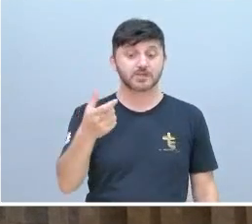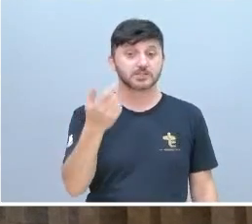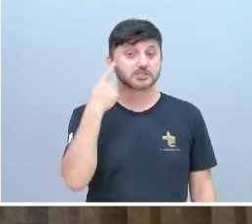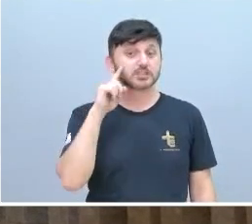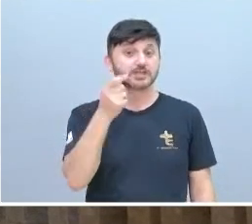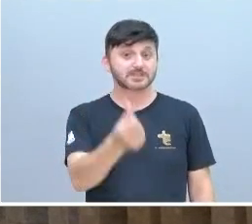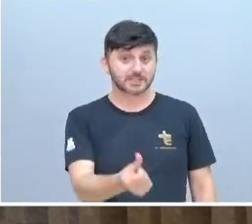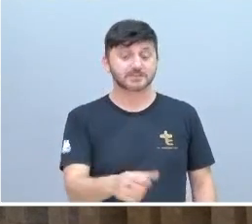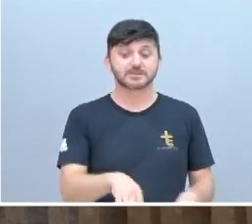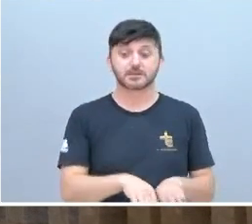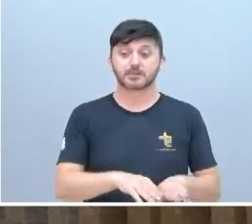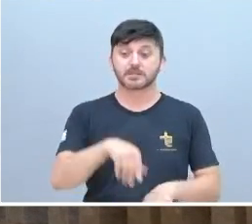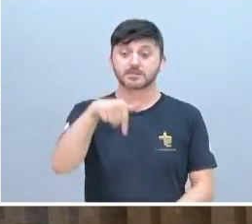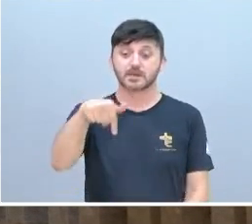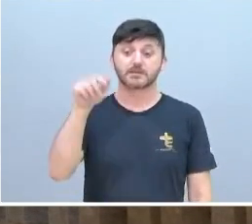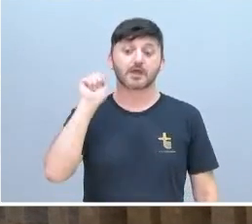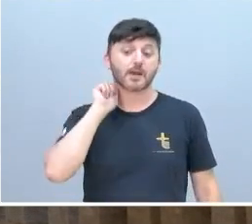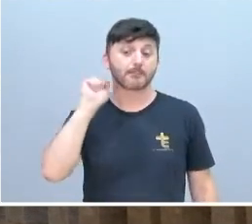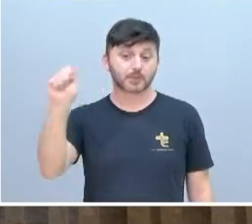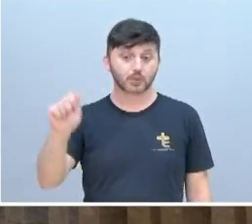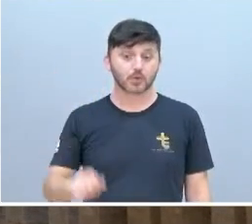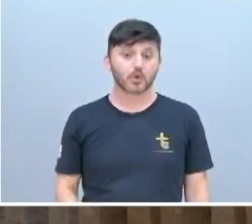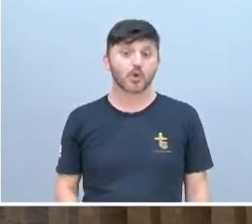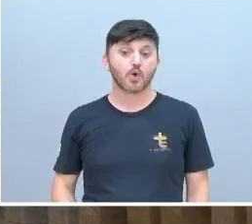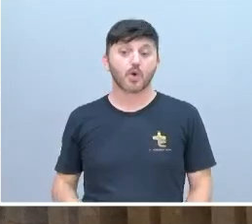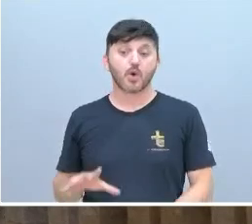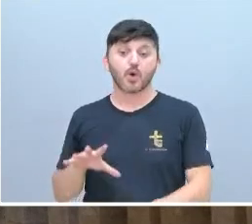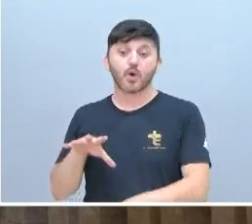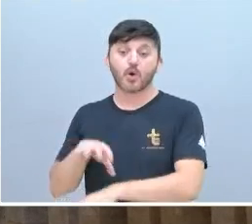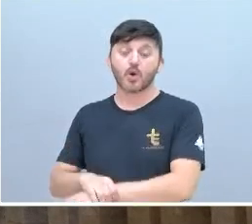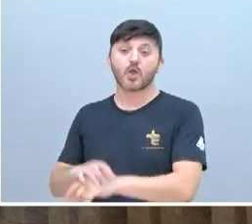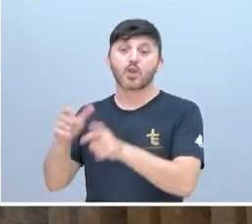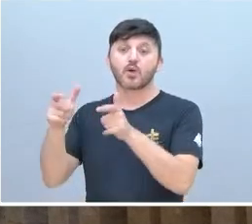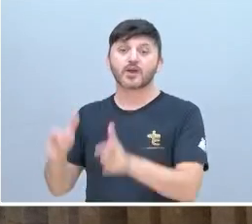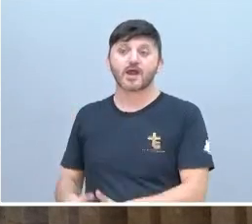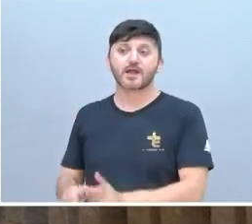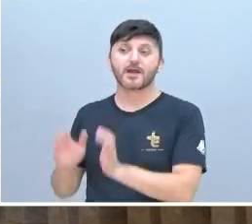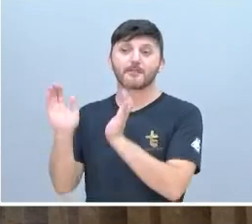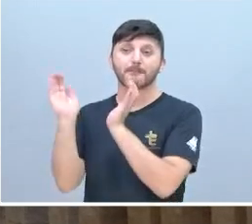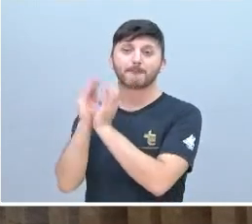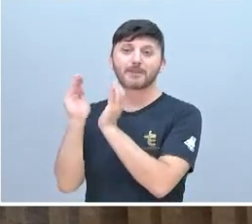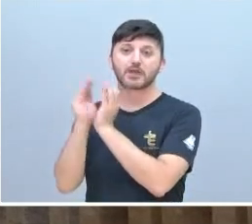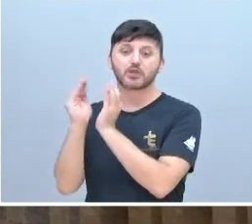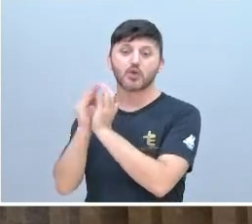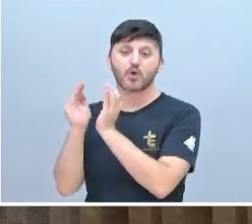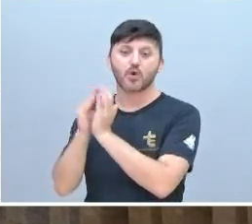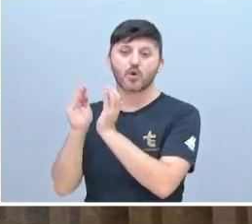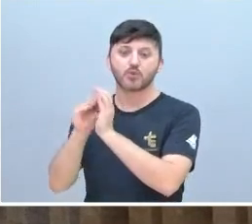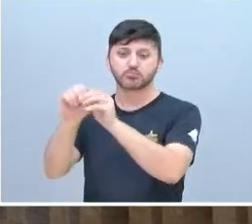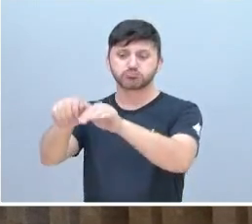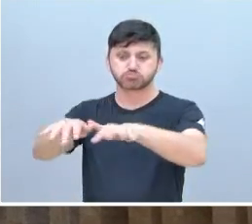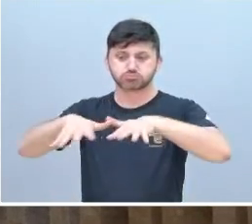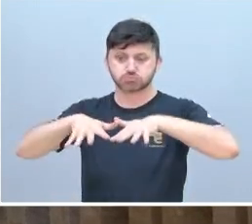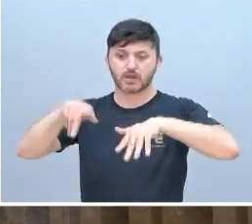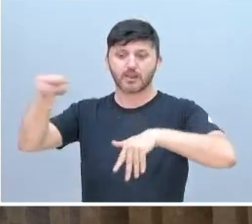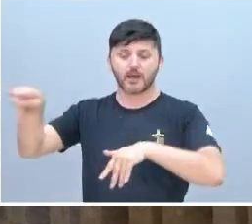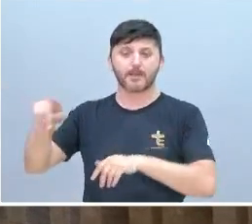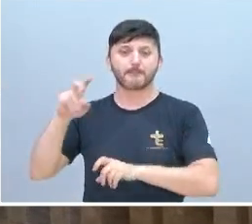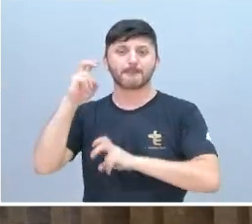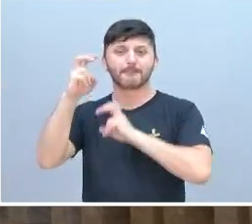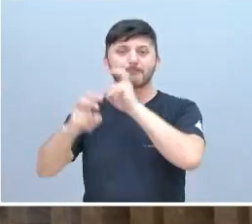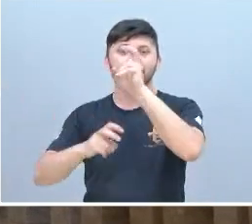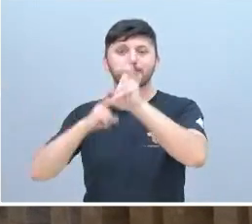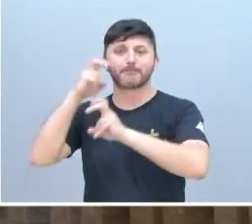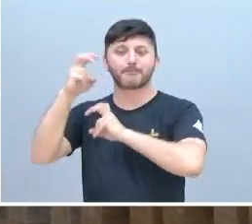abril. E foi reservado a Expo Renault Barigui, que acomoda mais pessoas e com